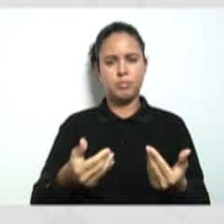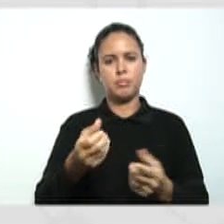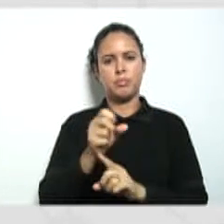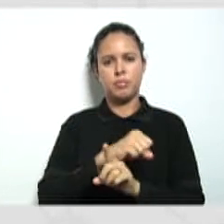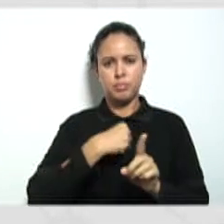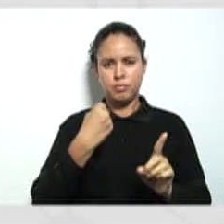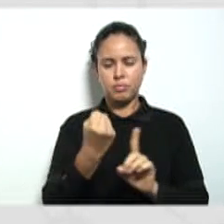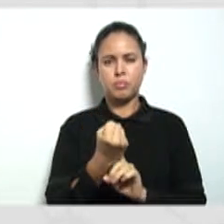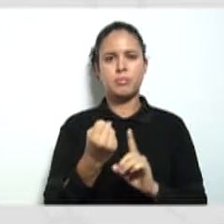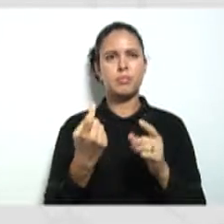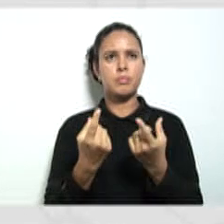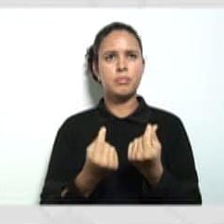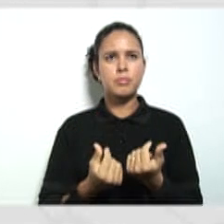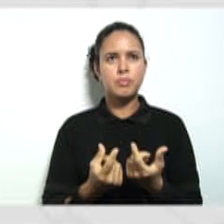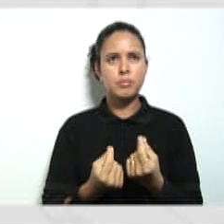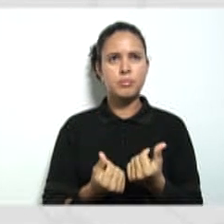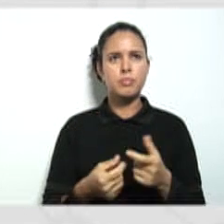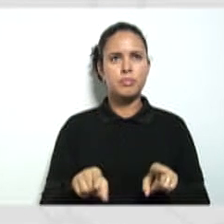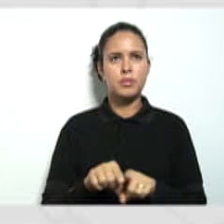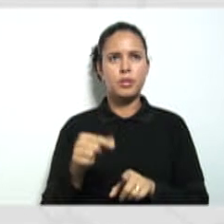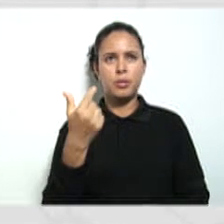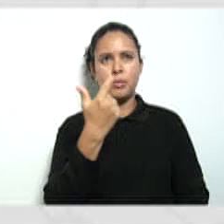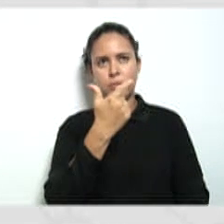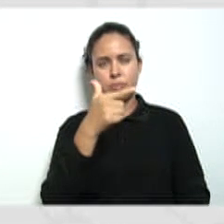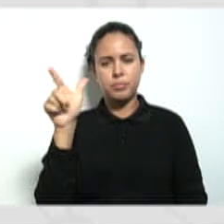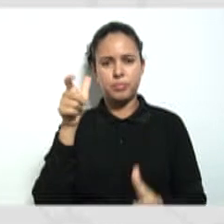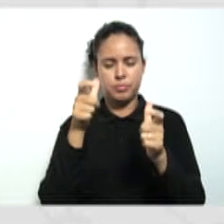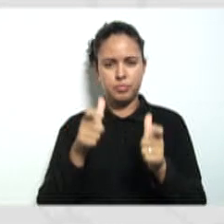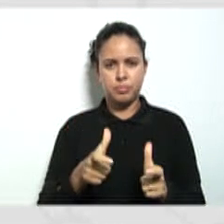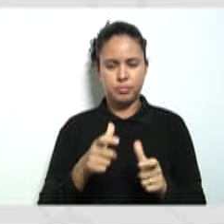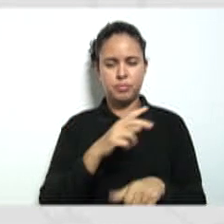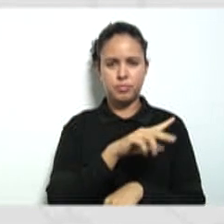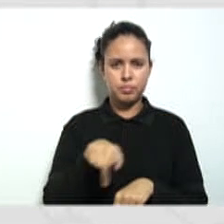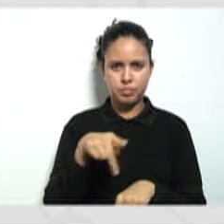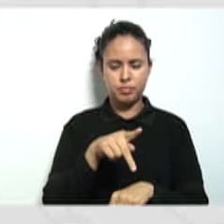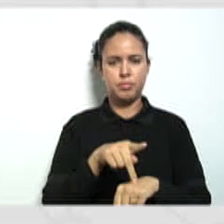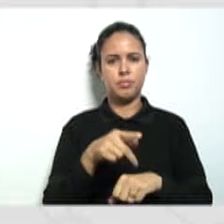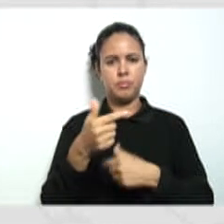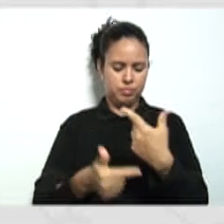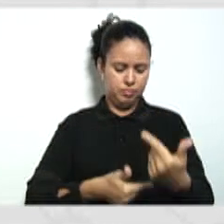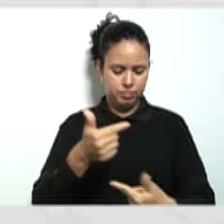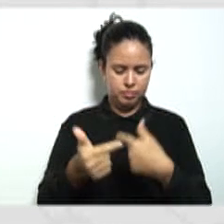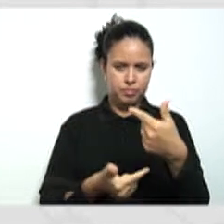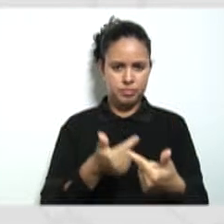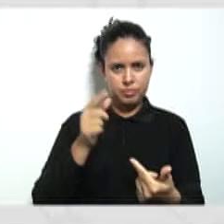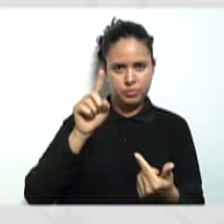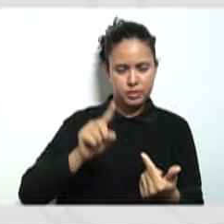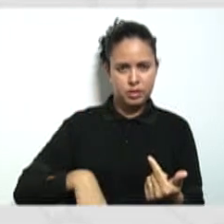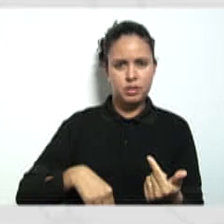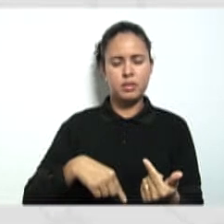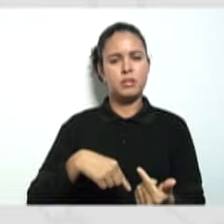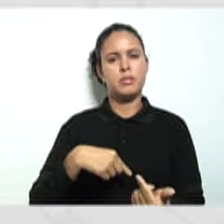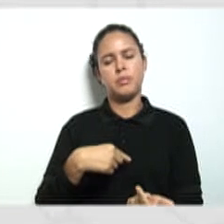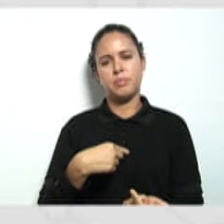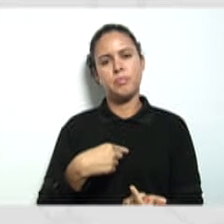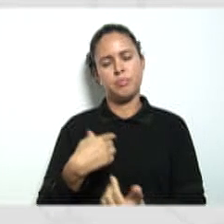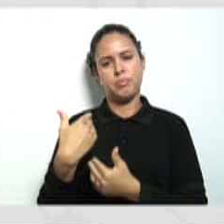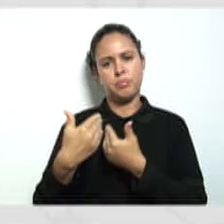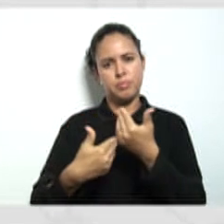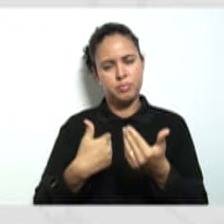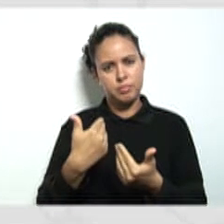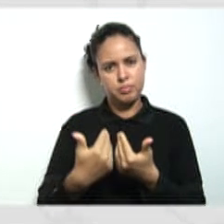e econômicas em relação a outras regiões do país, especialmente nas relações de trabalho, são fatores condicionantes do